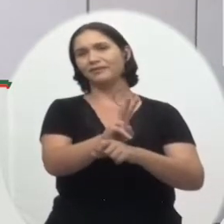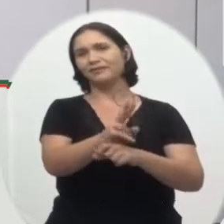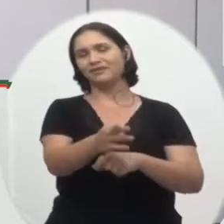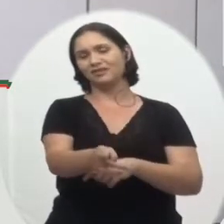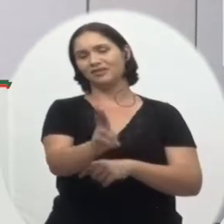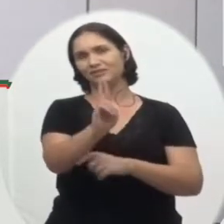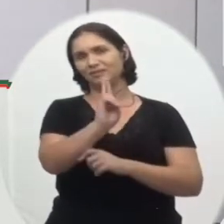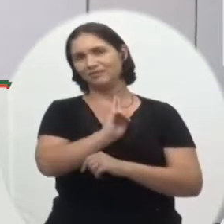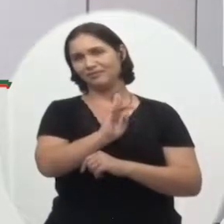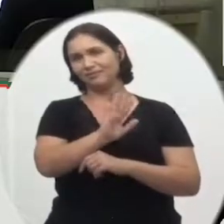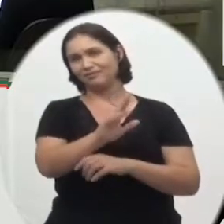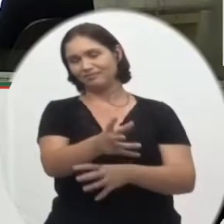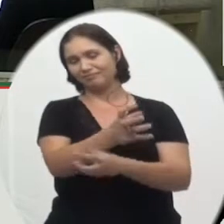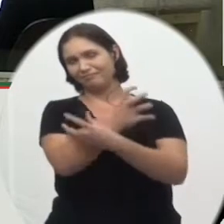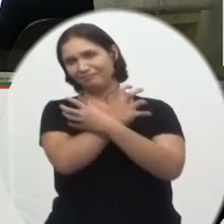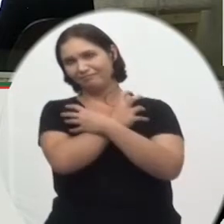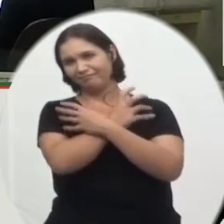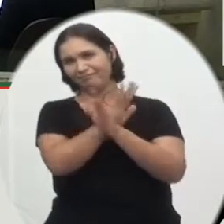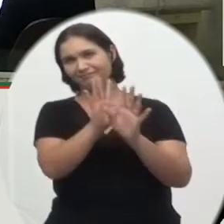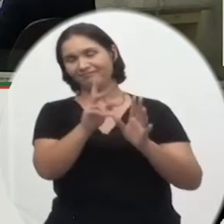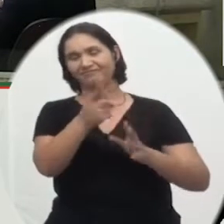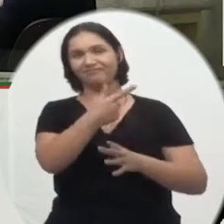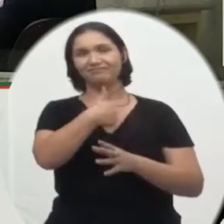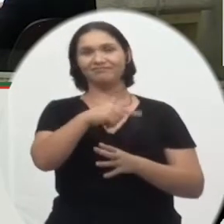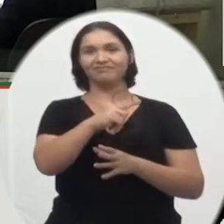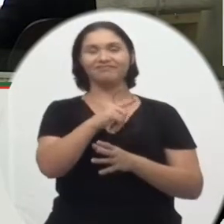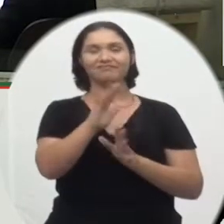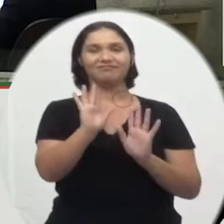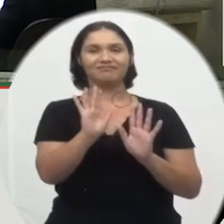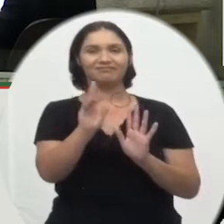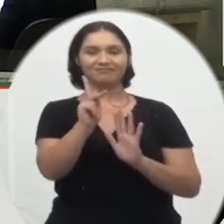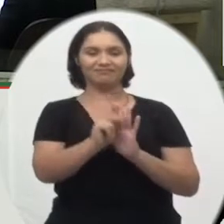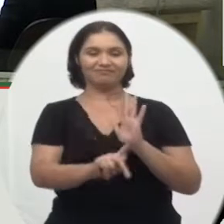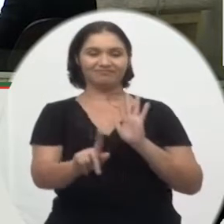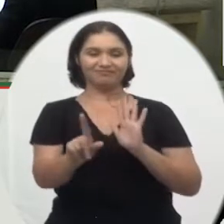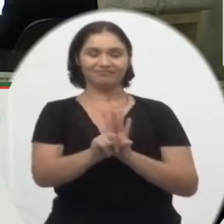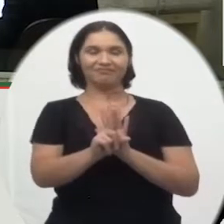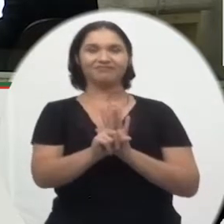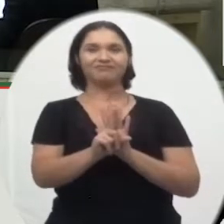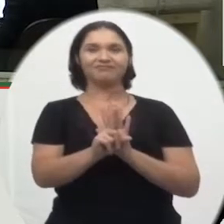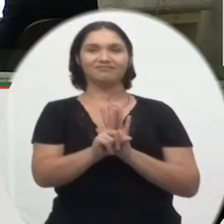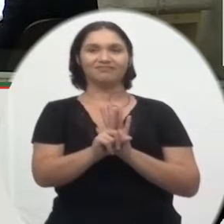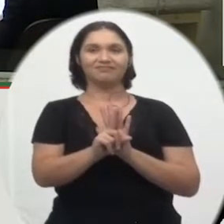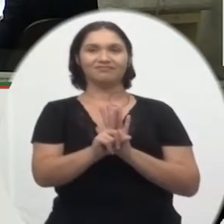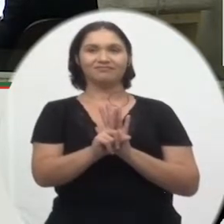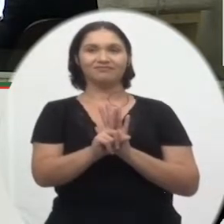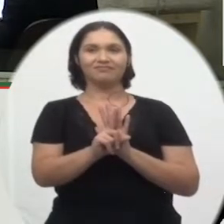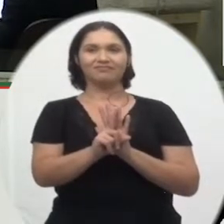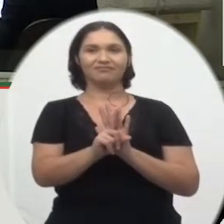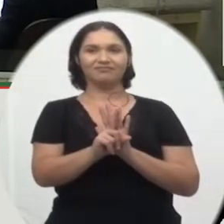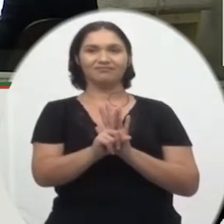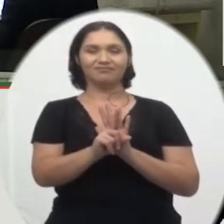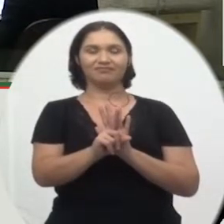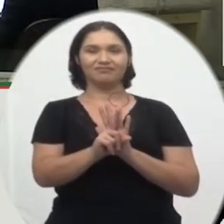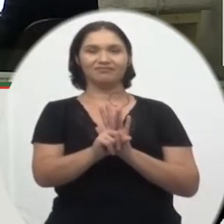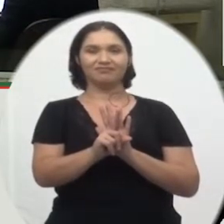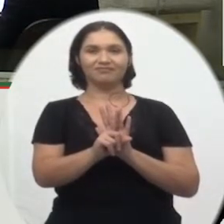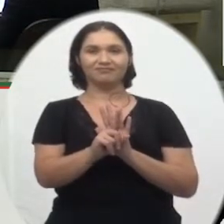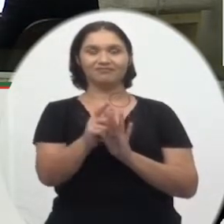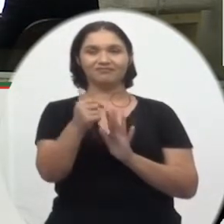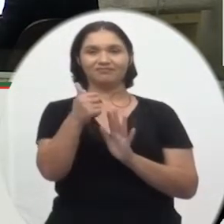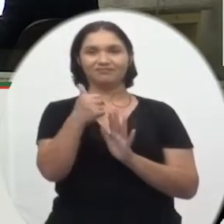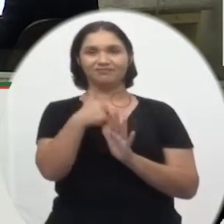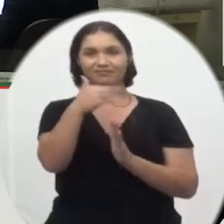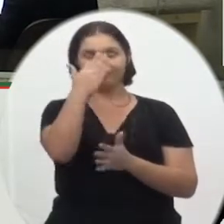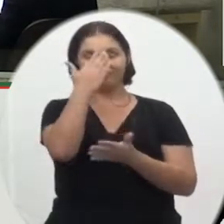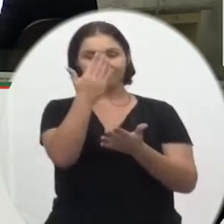respostas. Um abraço. E aí a gente faz um projeto, claro, vereador, lógico. A gente traz um projeto de lei para essa casa, que eu considero